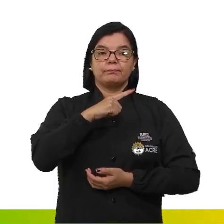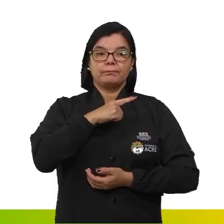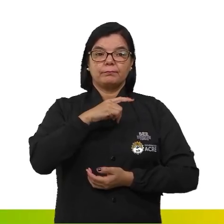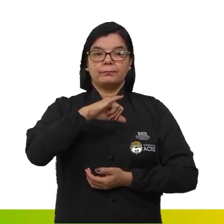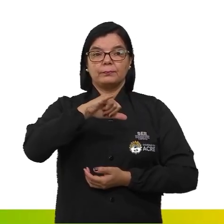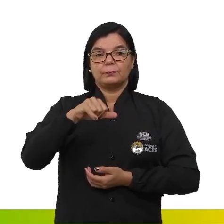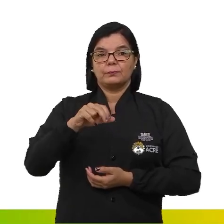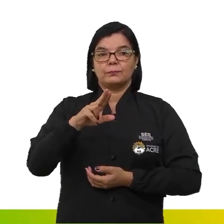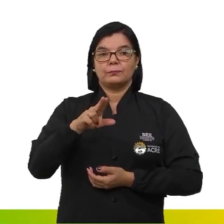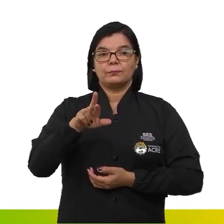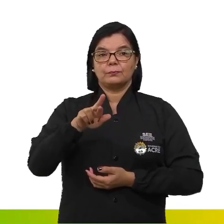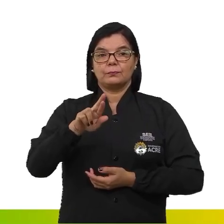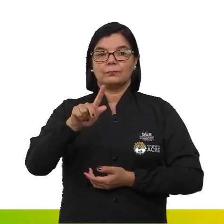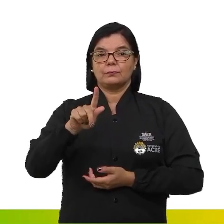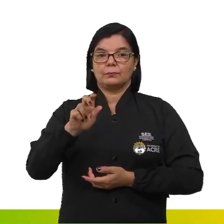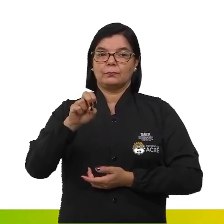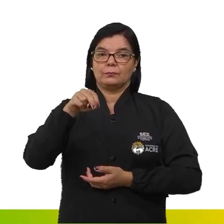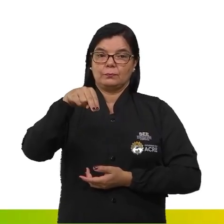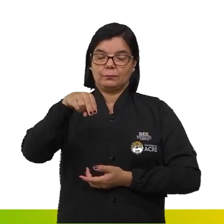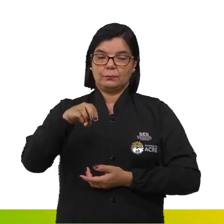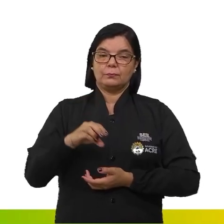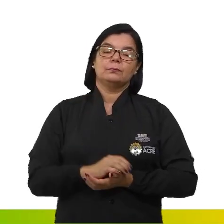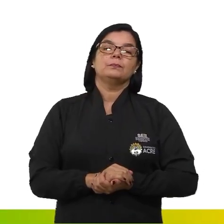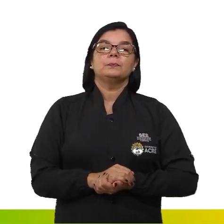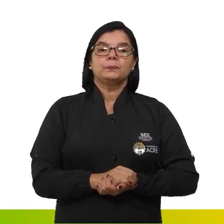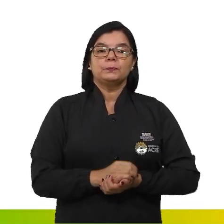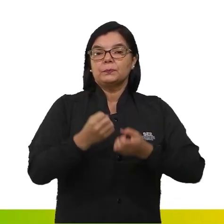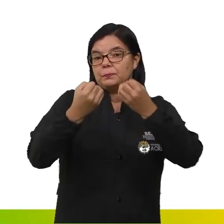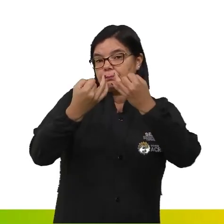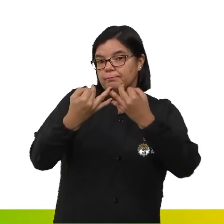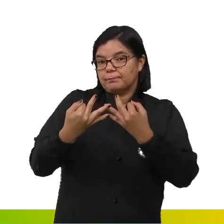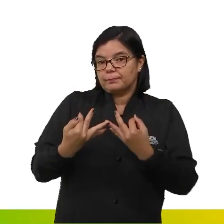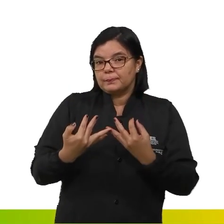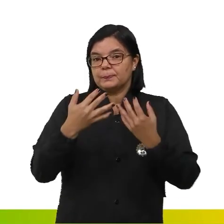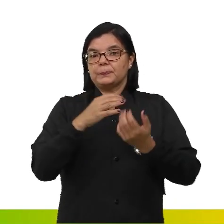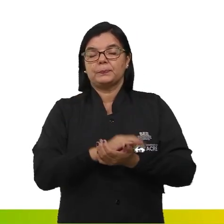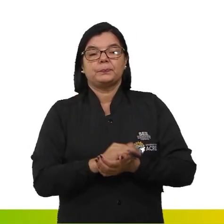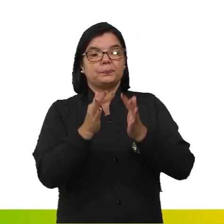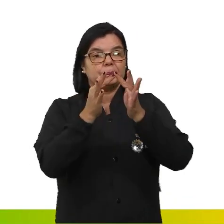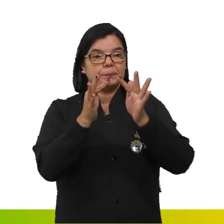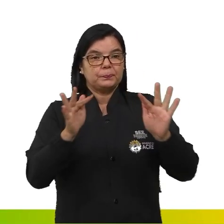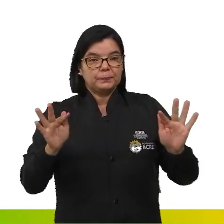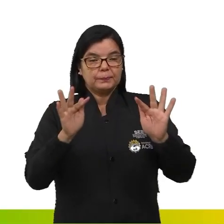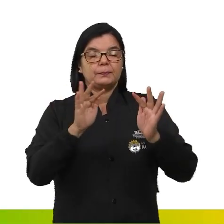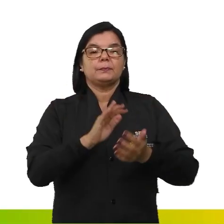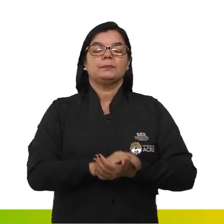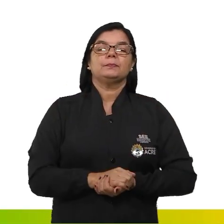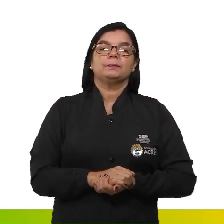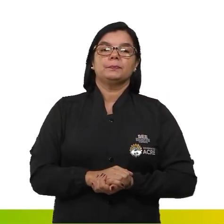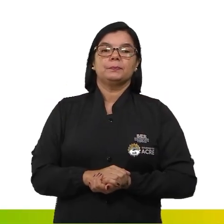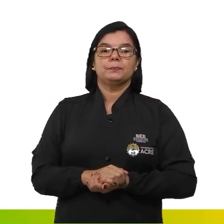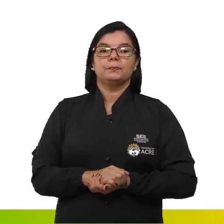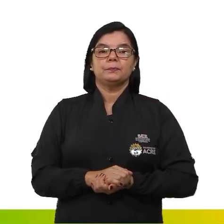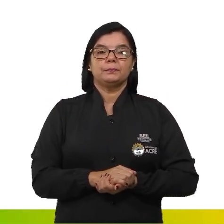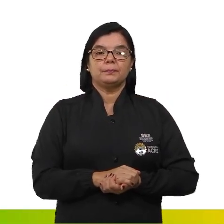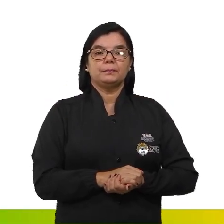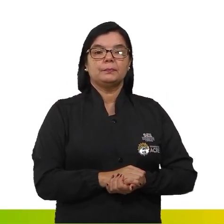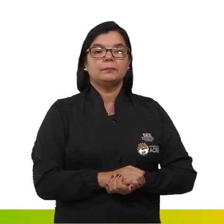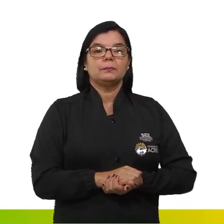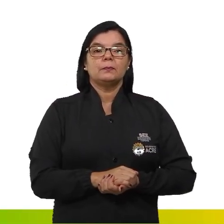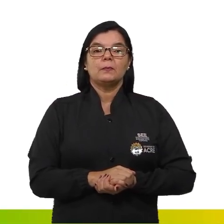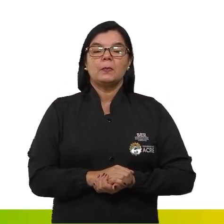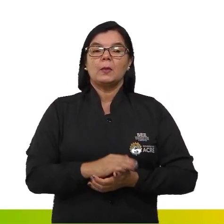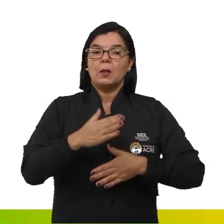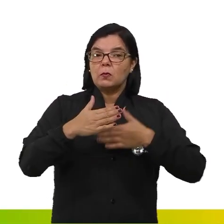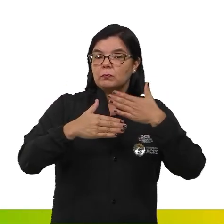aí é justamente esse que a gente acabou de falar ainda há pouco, que estava com a frase aí anteriormente, o Jorge Habermas.